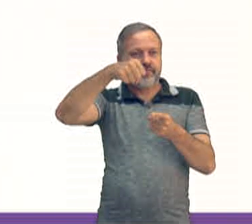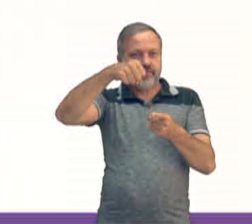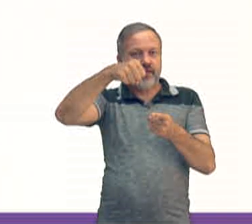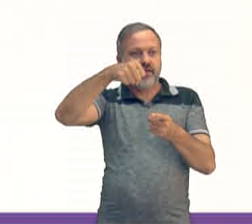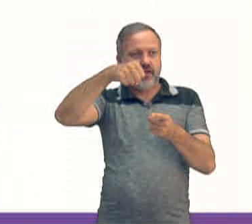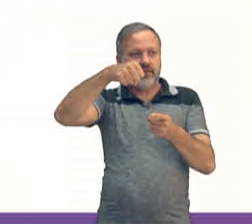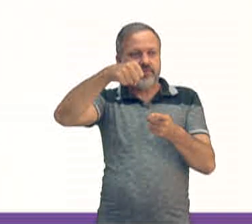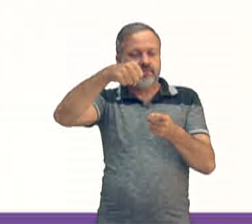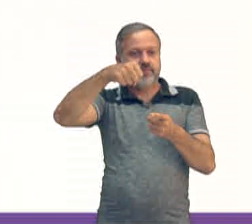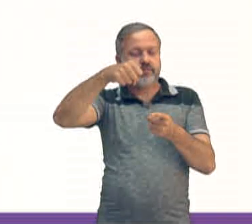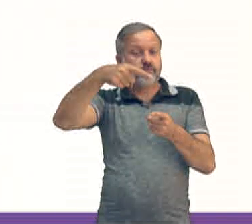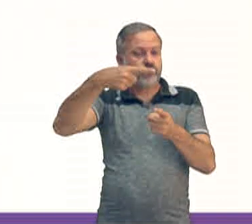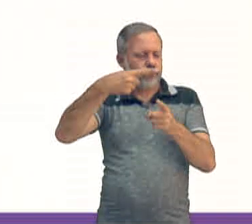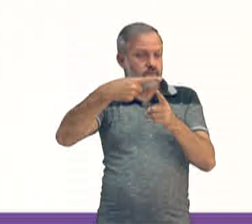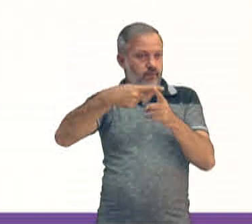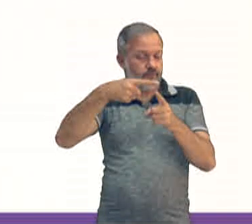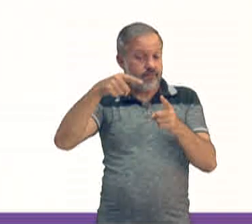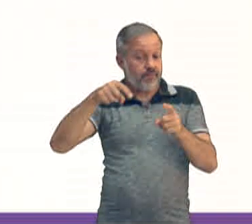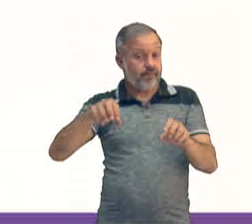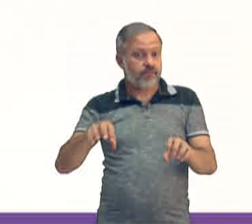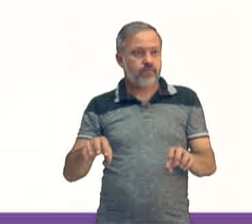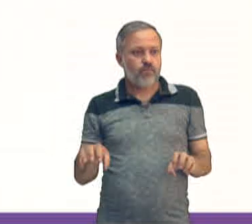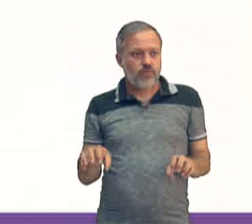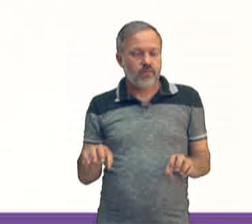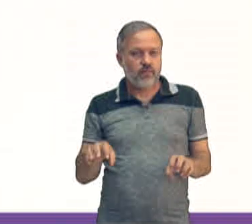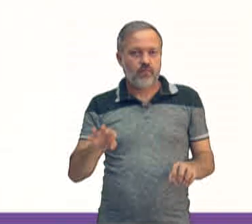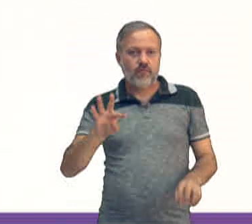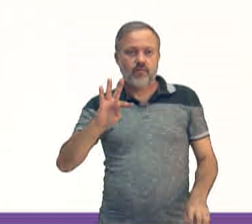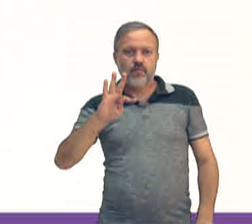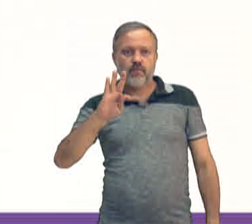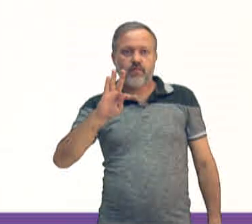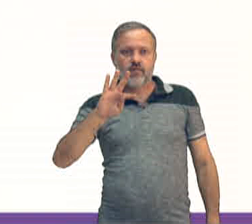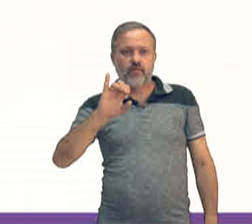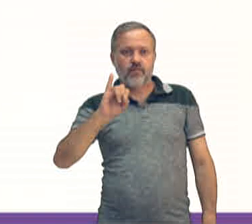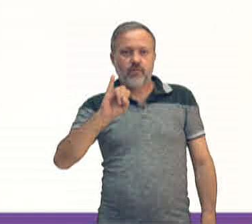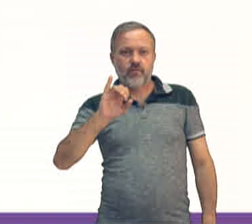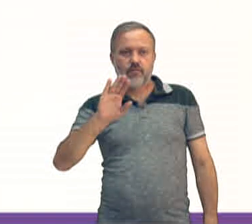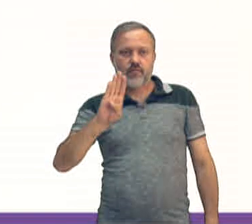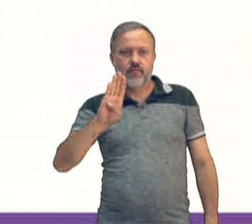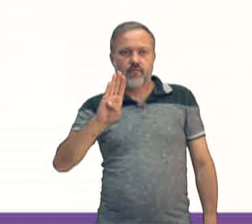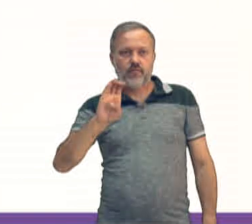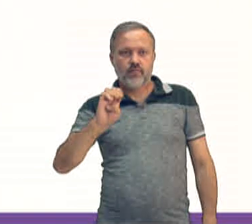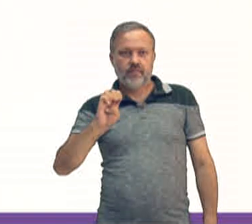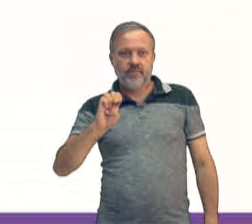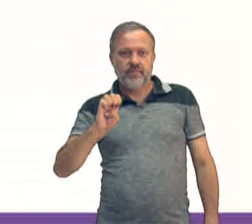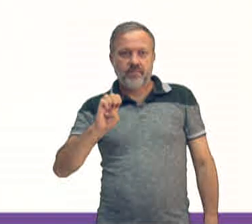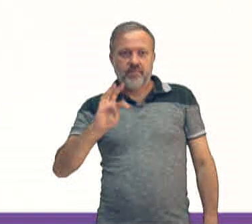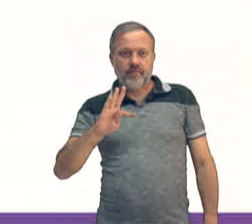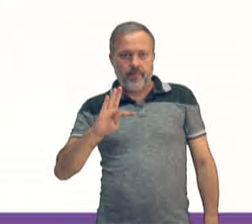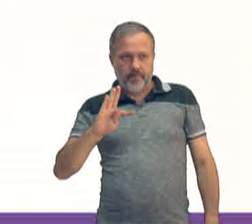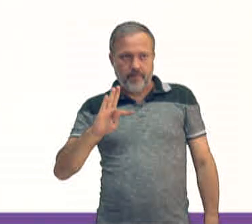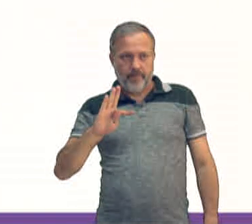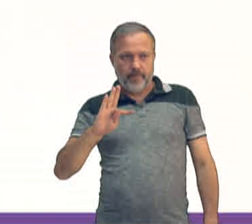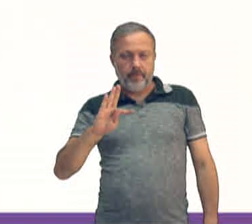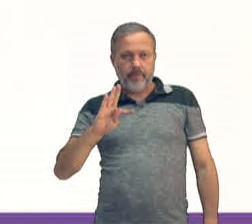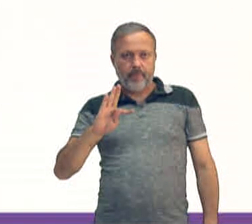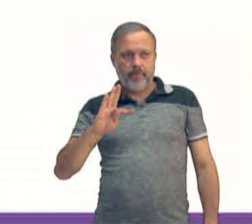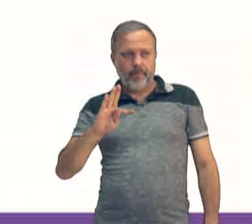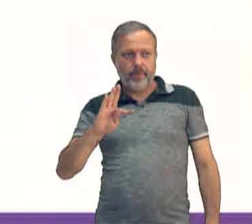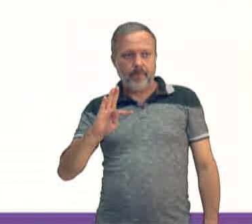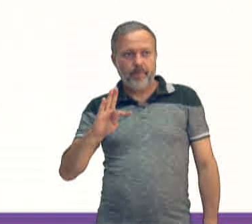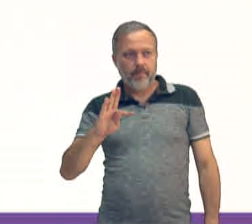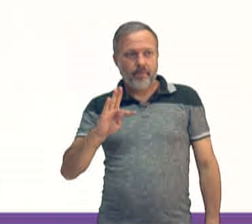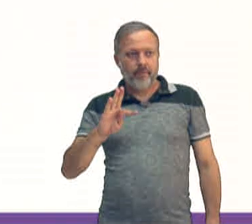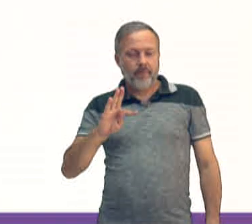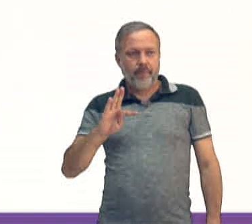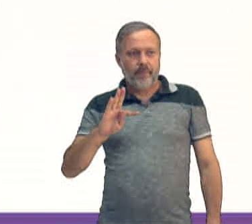budista, principalmente aqui do budismo tibetano. Como tem várias formas de cristianismo, também tem várias formas de budismo. E